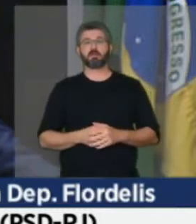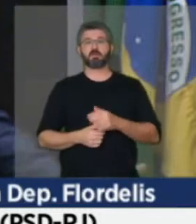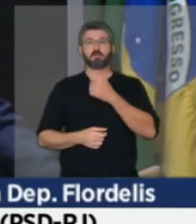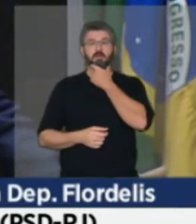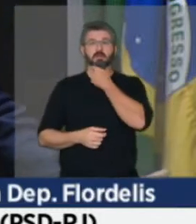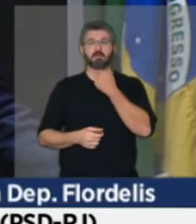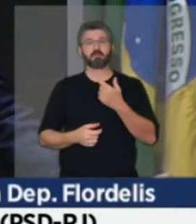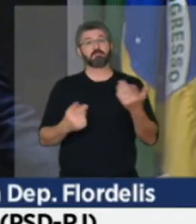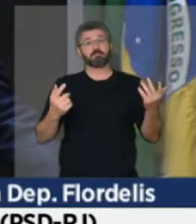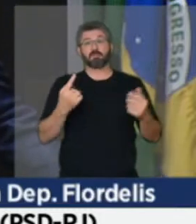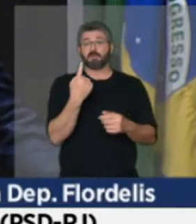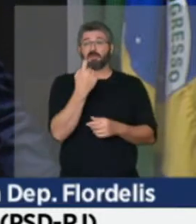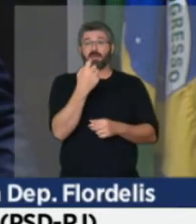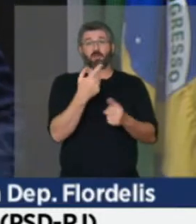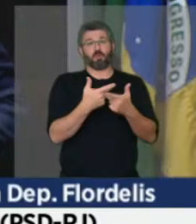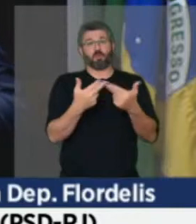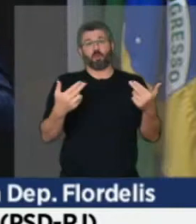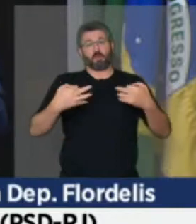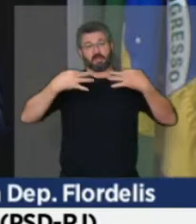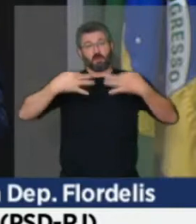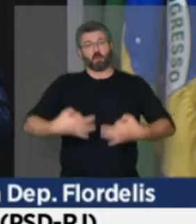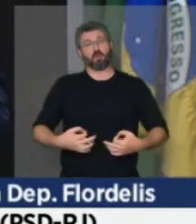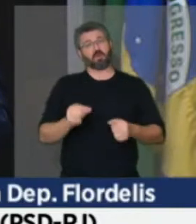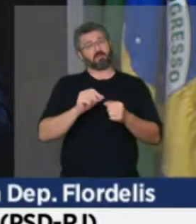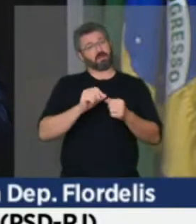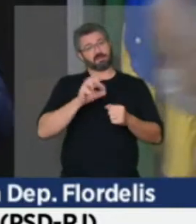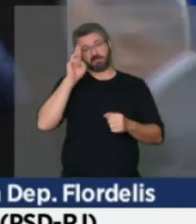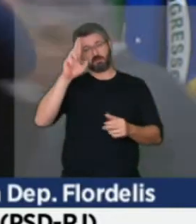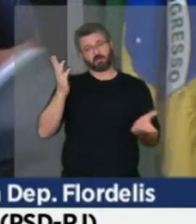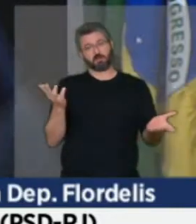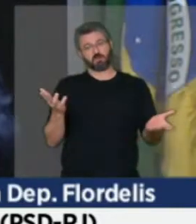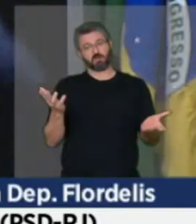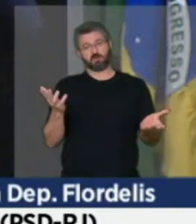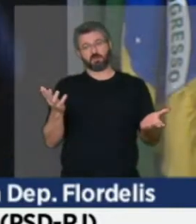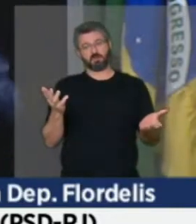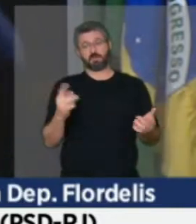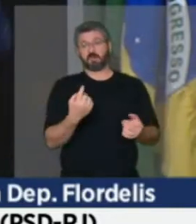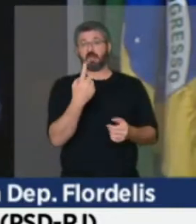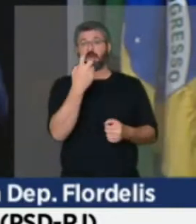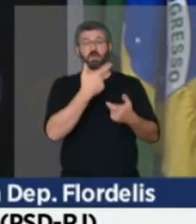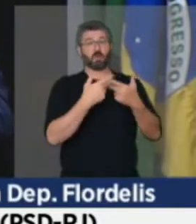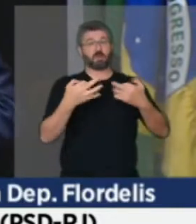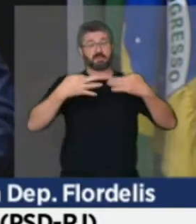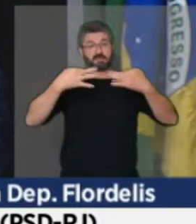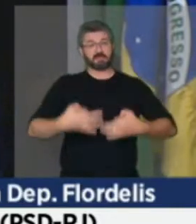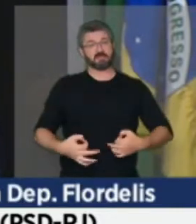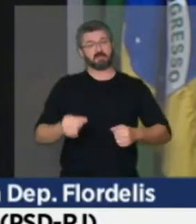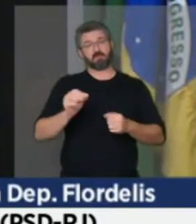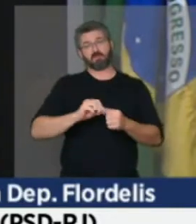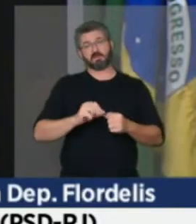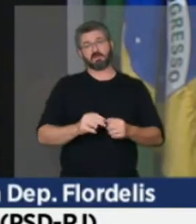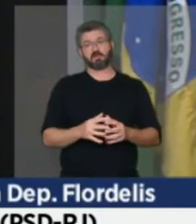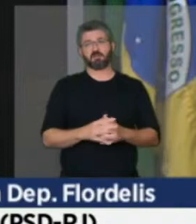Seria a única coisa digna a fazer, doutor. A única coisa digna a fazer.